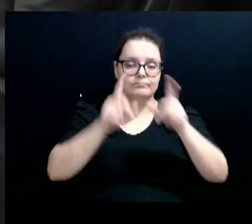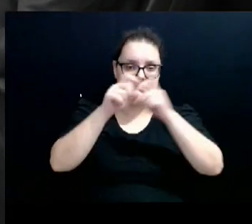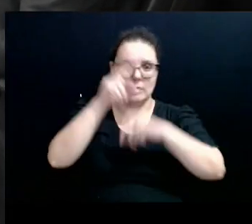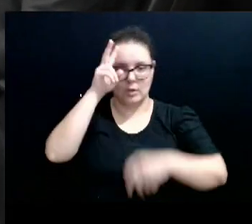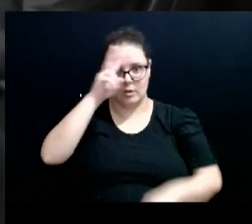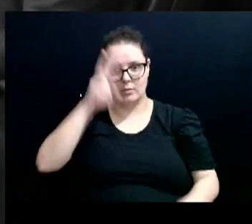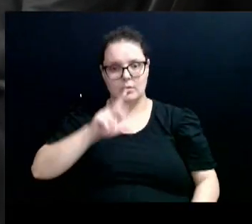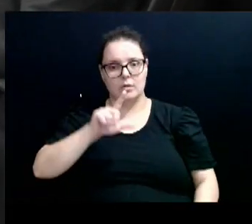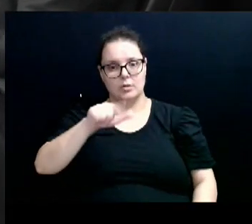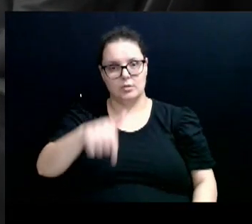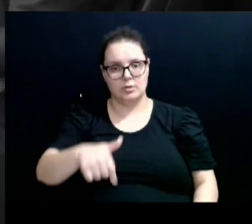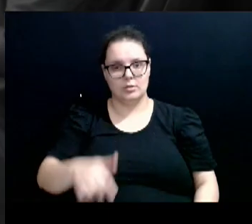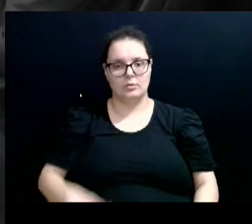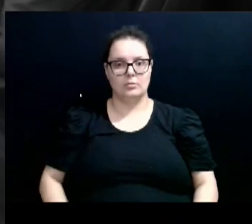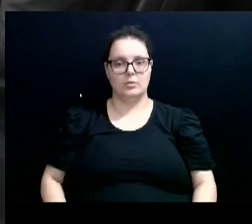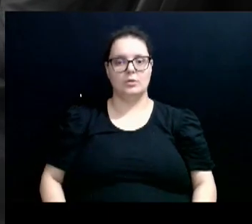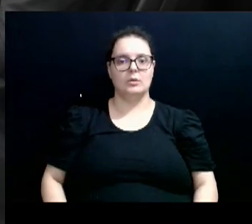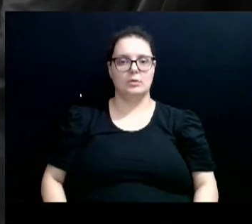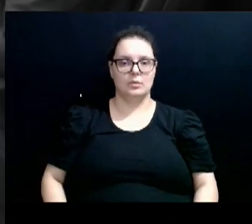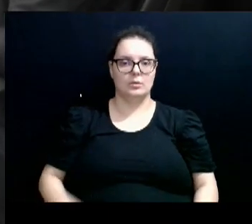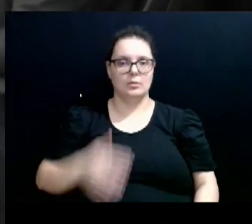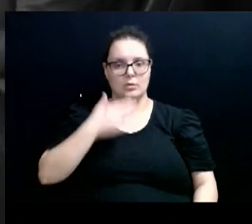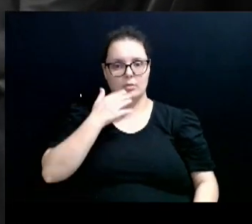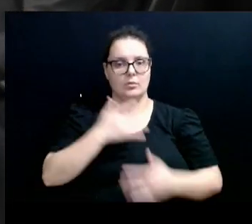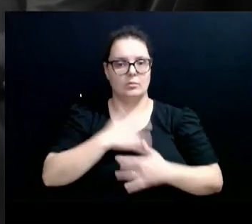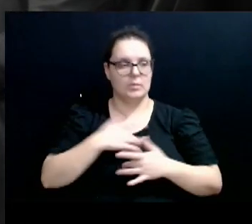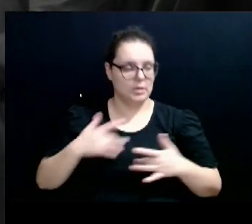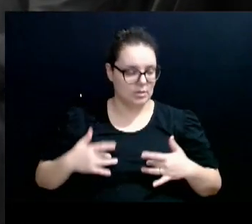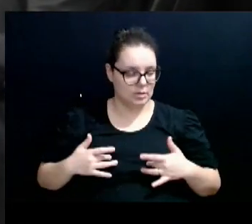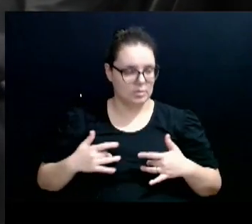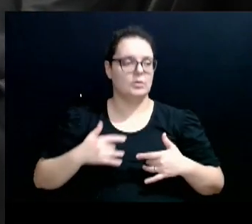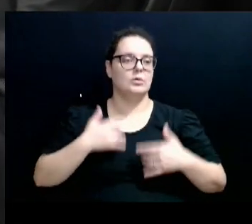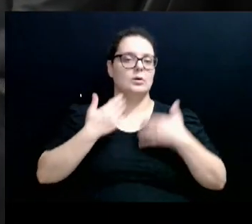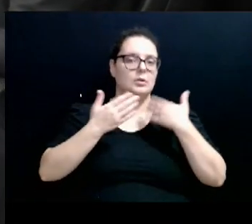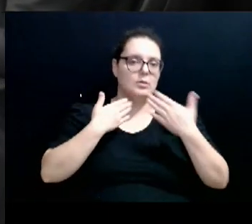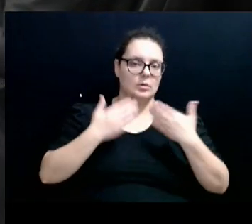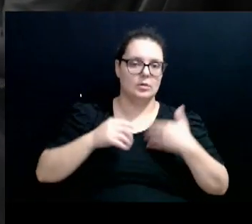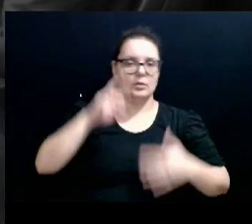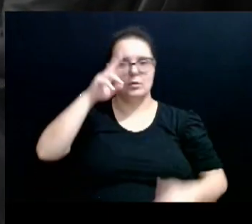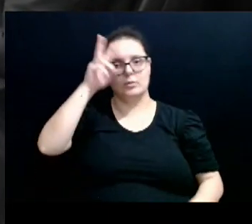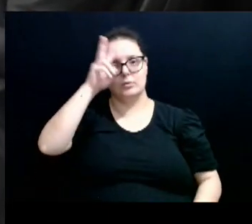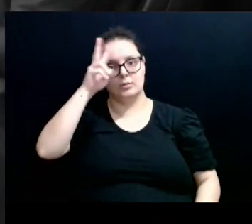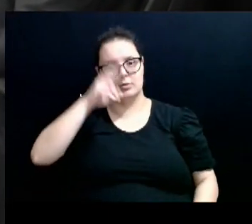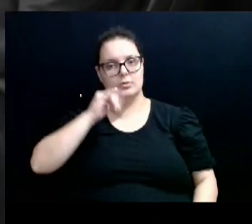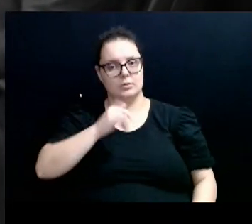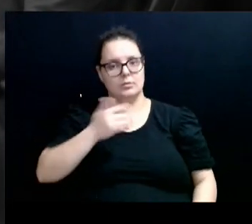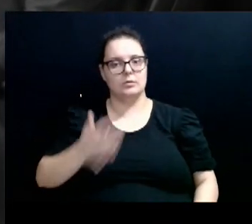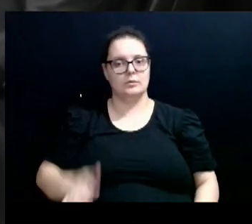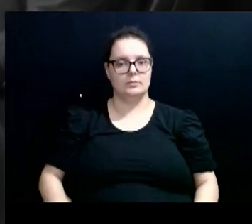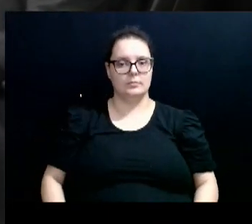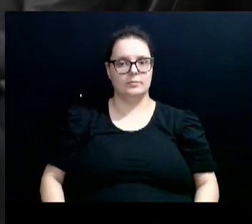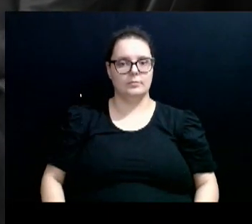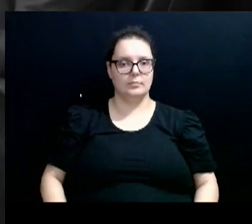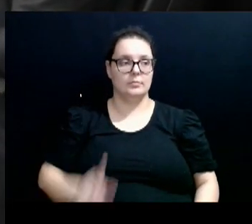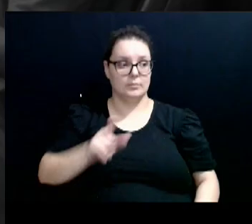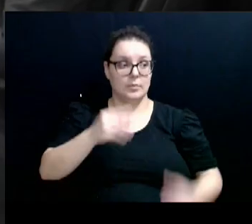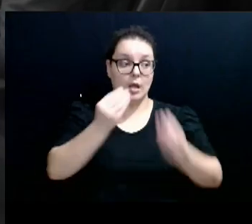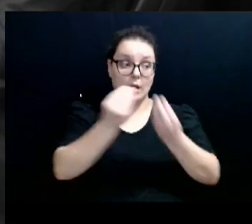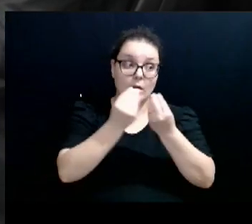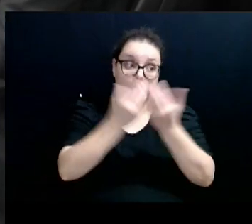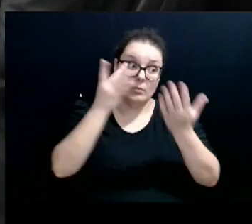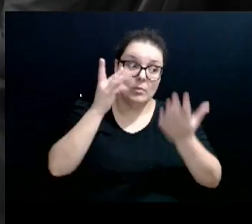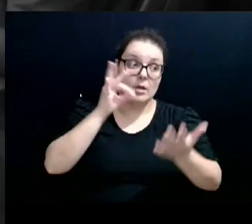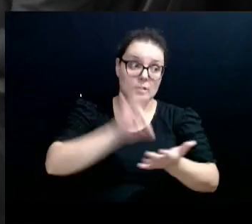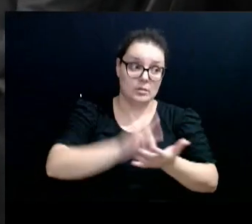senhor esteve melhor, nós conversamos, e o senhor contou a sua história, que é um verdadeiro milagre mesmo, né,